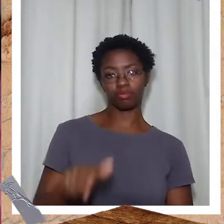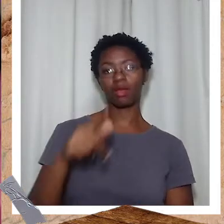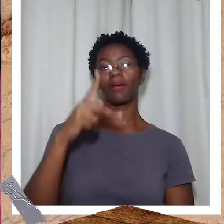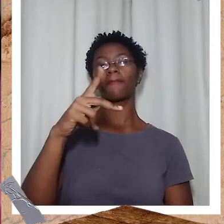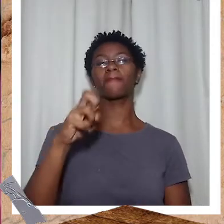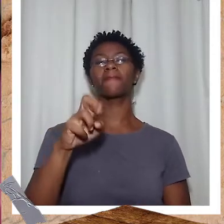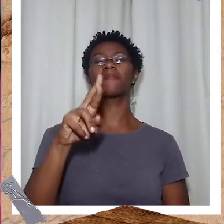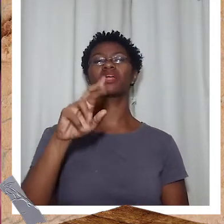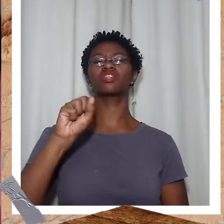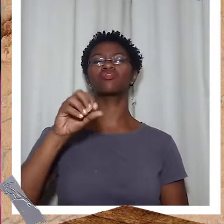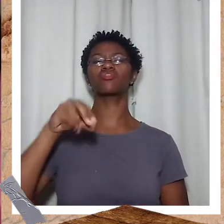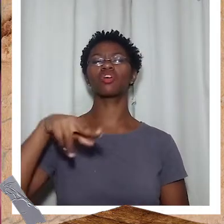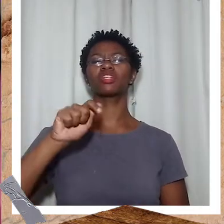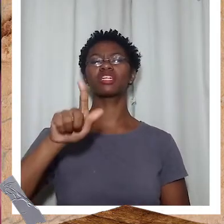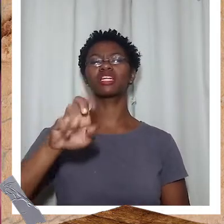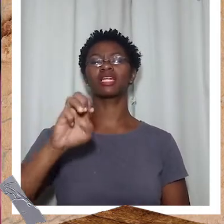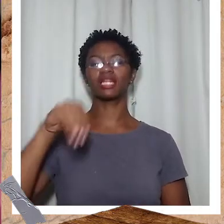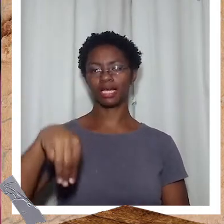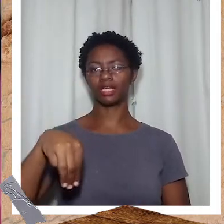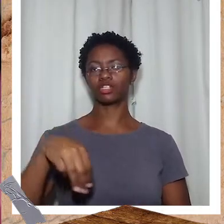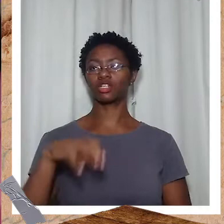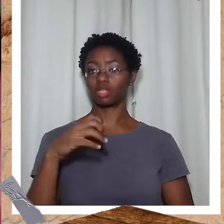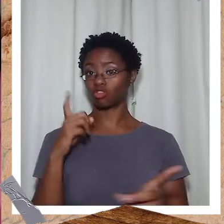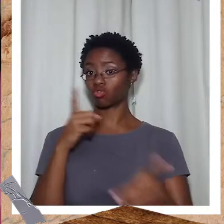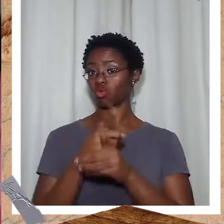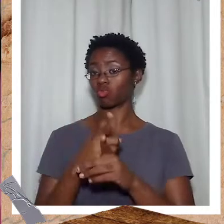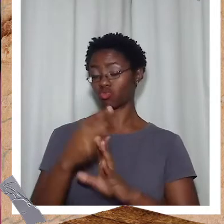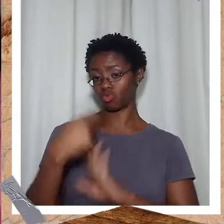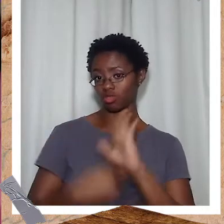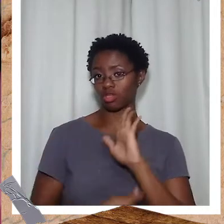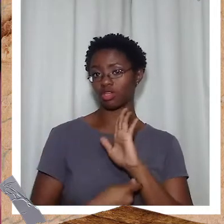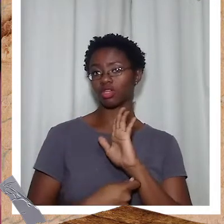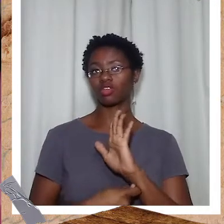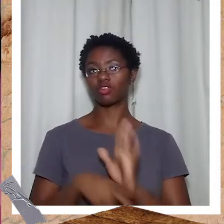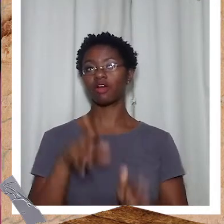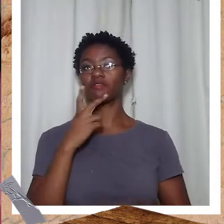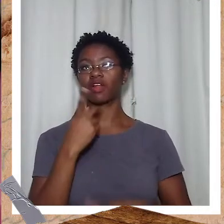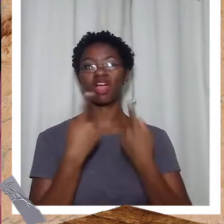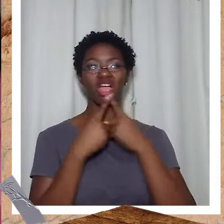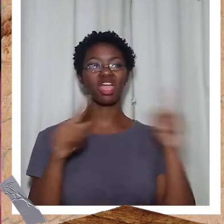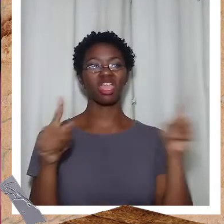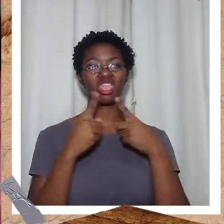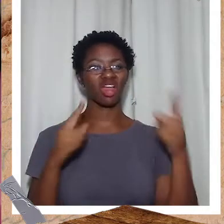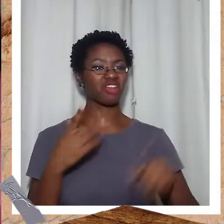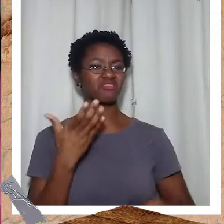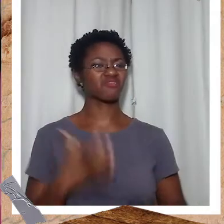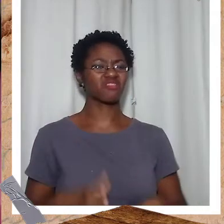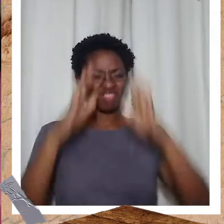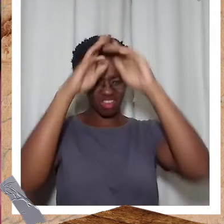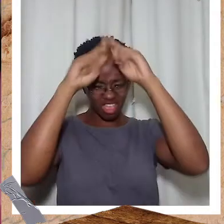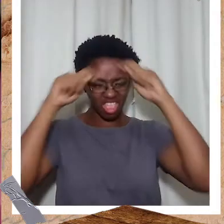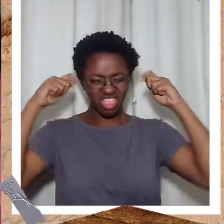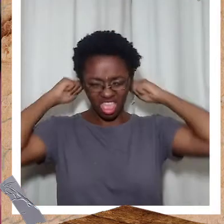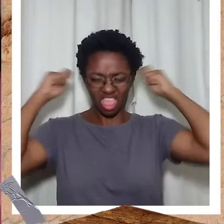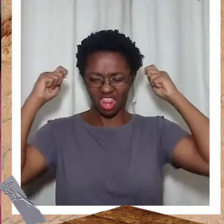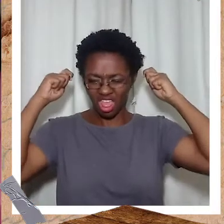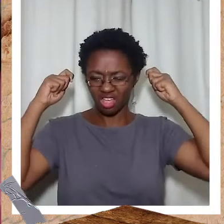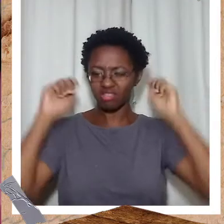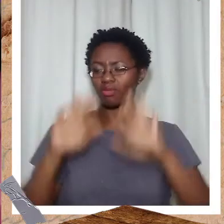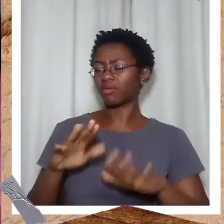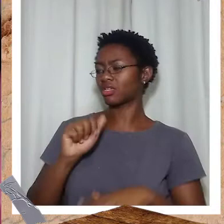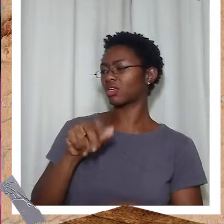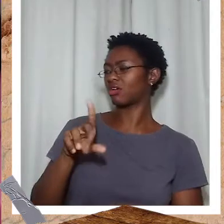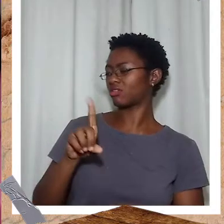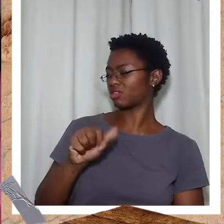essa, né? A Carolina, a gente encontrou nos textos dela que ela falava, no momento que ela reclamava que ela não queria ir de lenço, e o Audálio falava para ela ir de lenço.